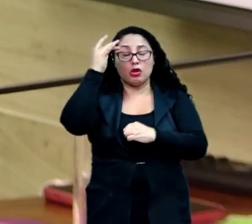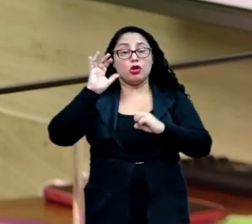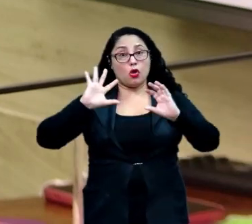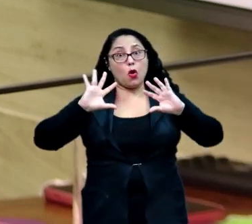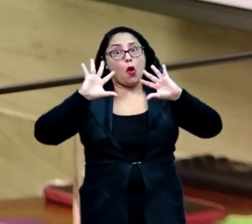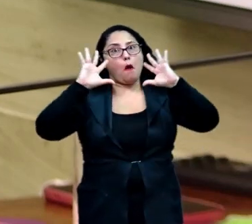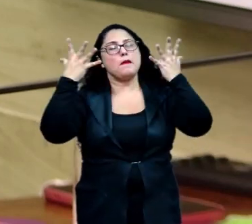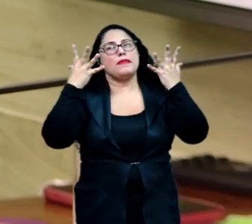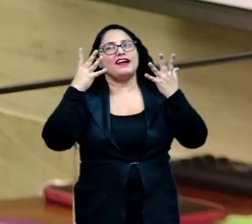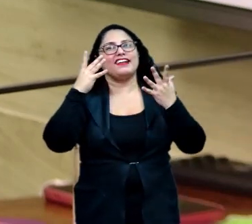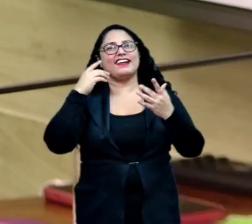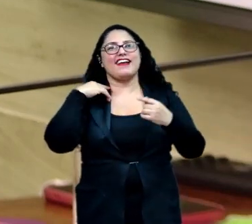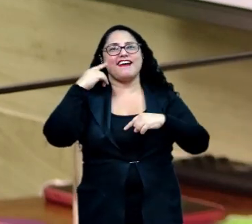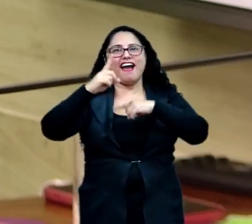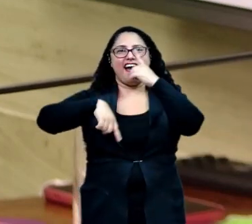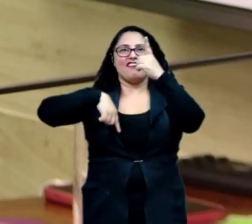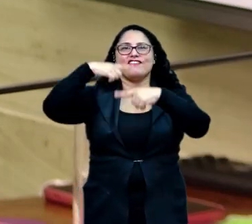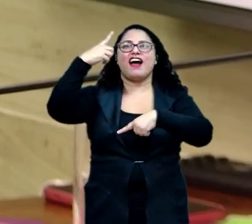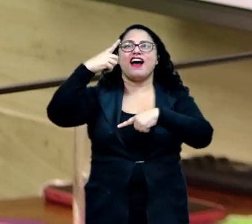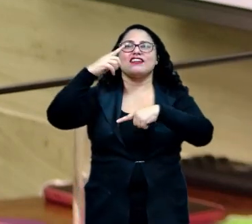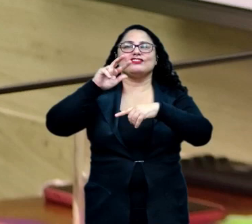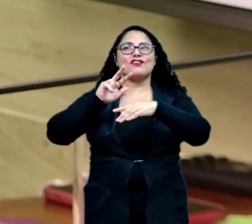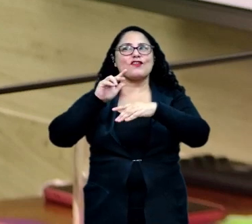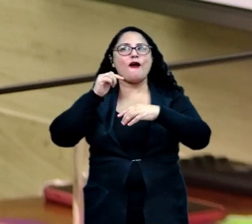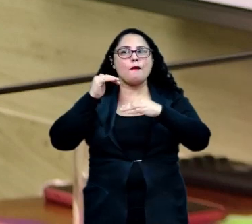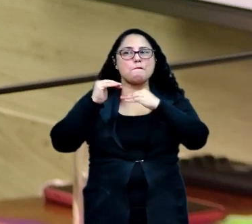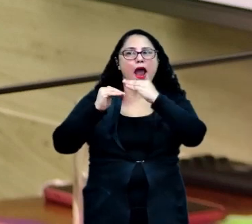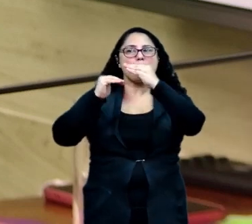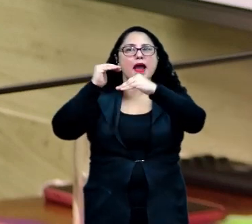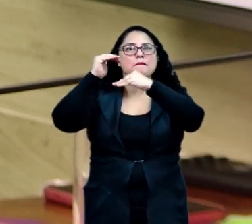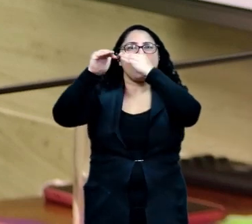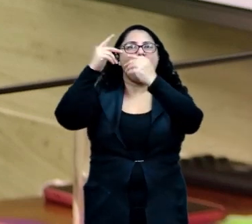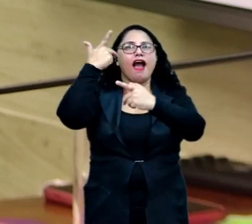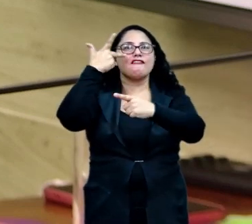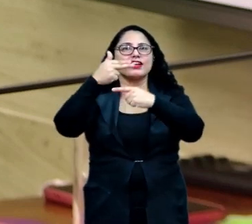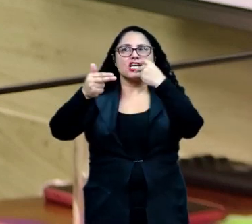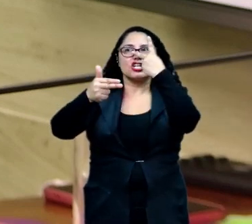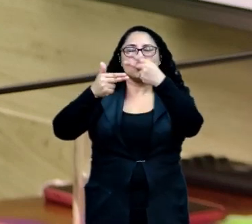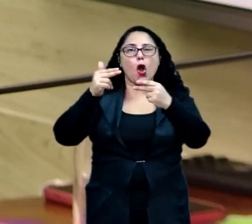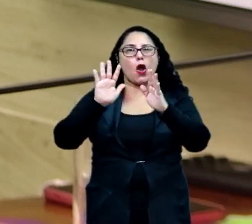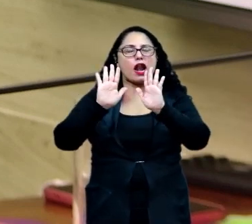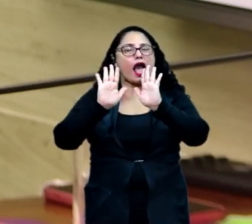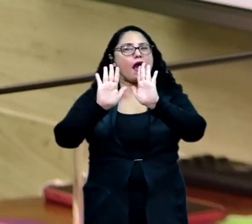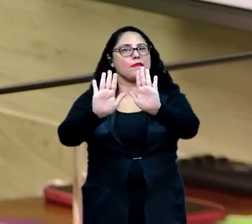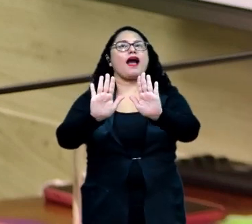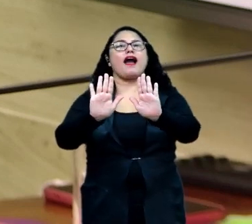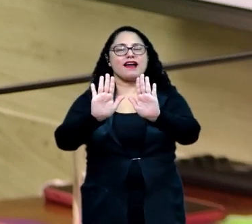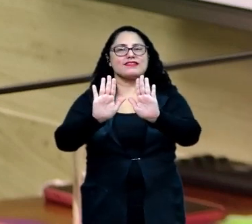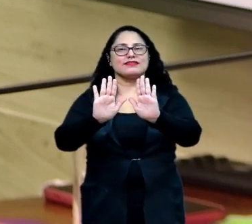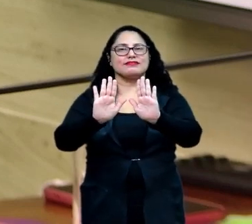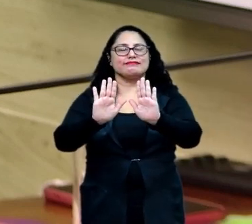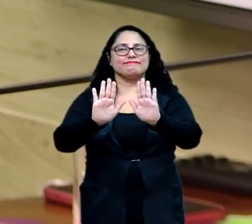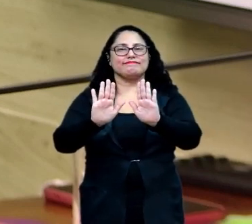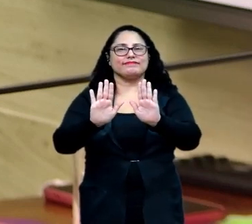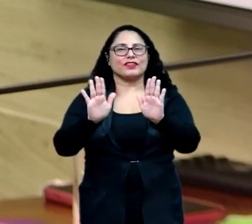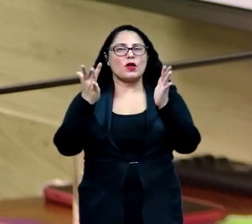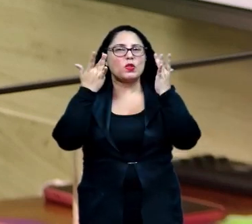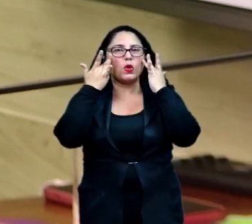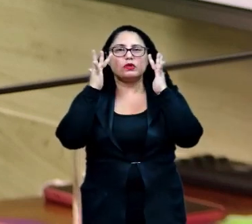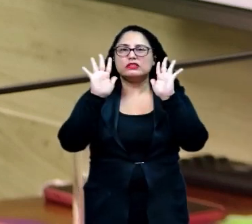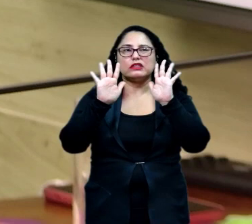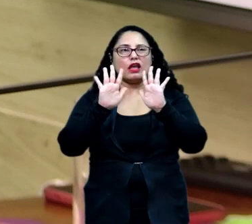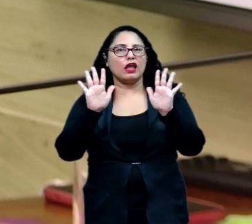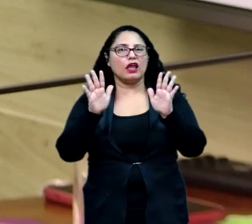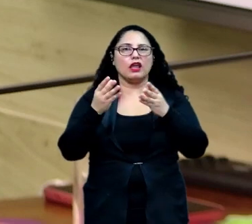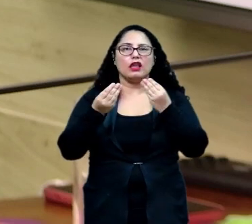comemora cada avanço, cada saltinho que a gente dá, cada conquista, mas eu não sei até que ponto